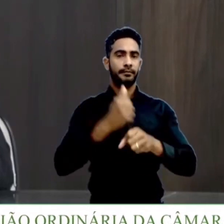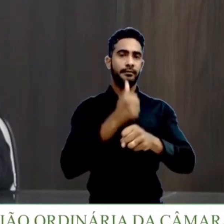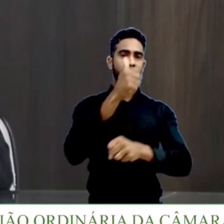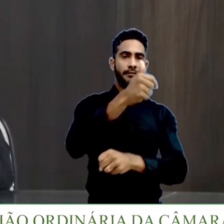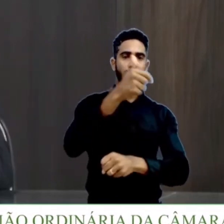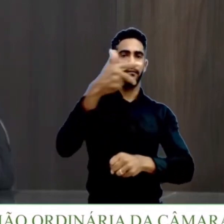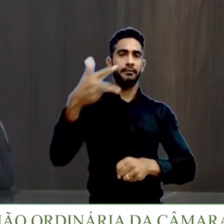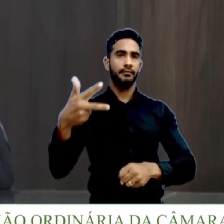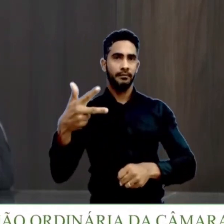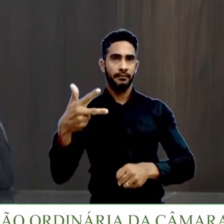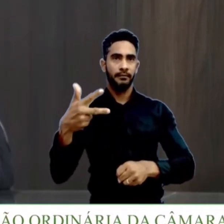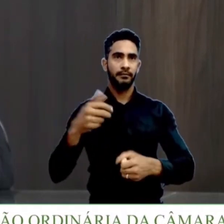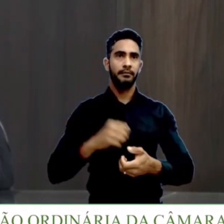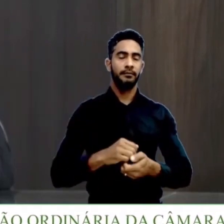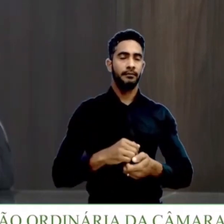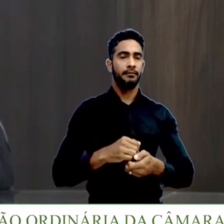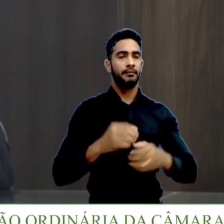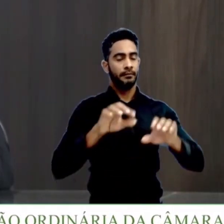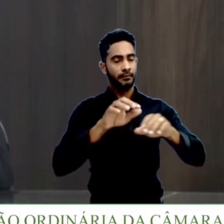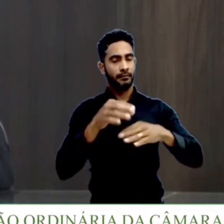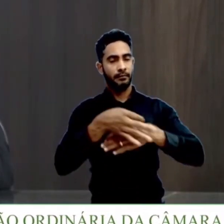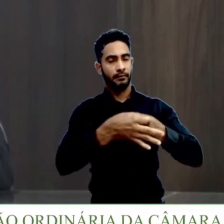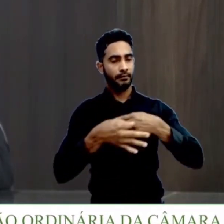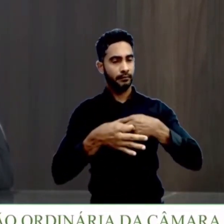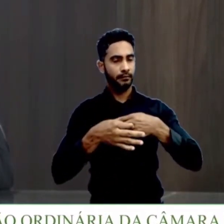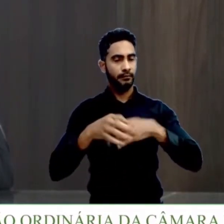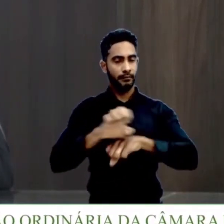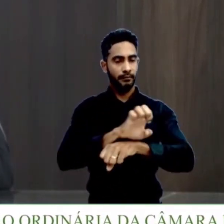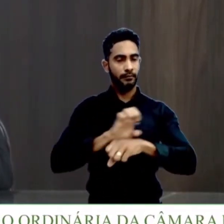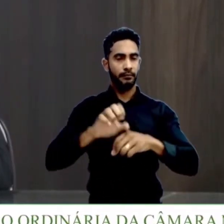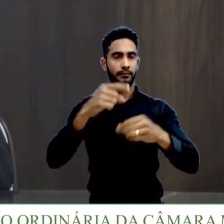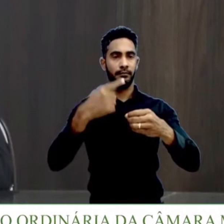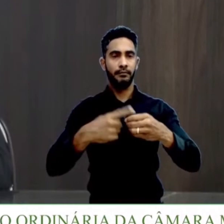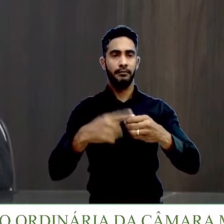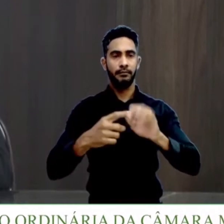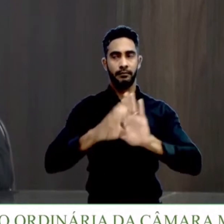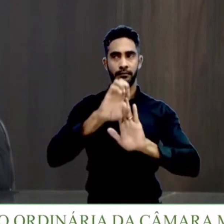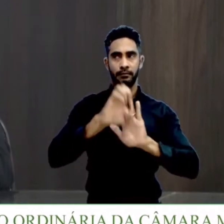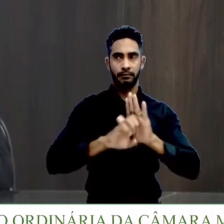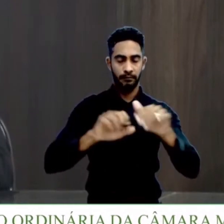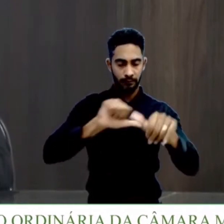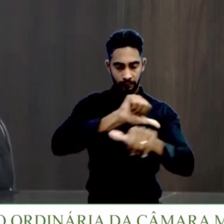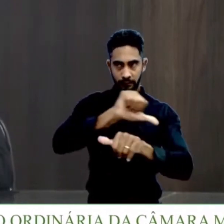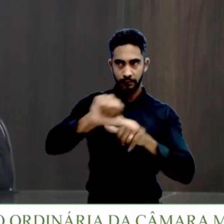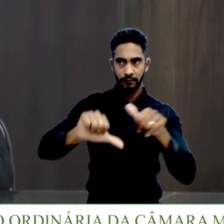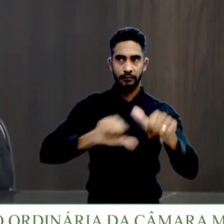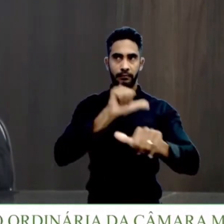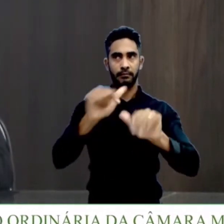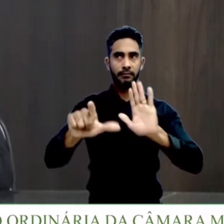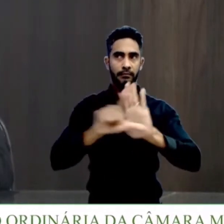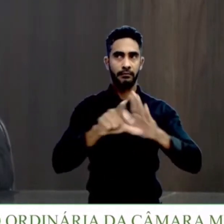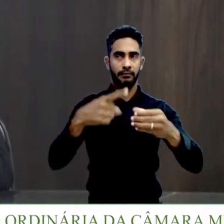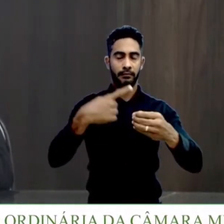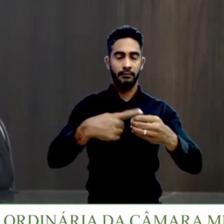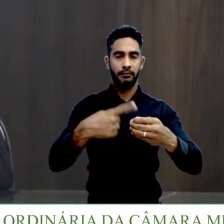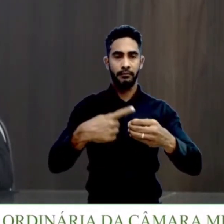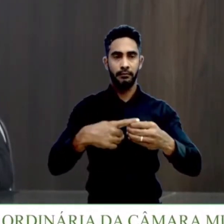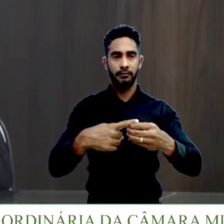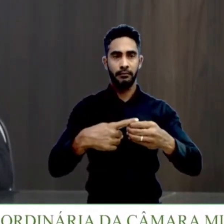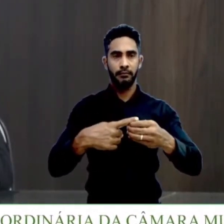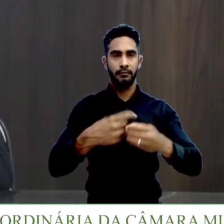005/2023, autoria, Poder Executivo Municipal, ementa. Altera disposições da lei municipal